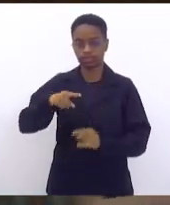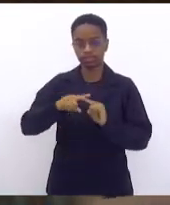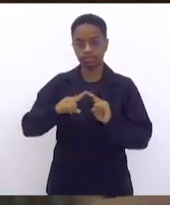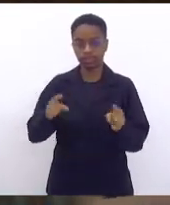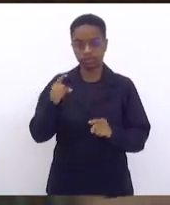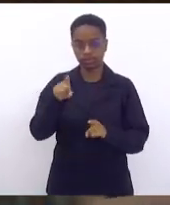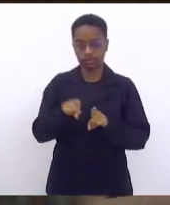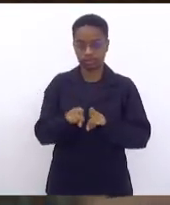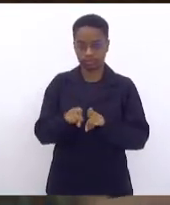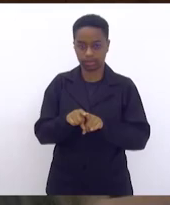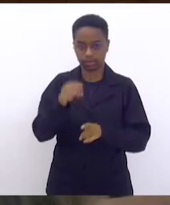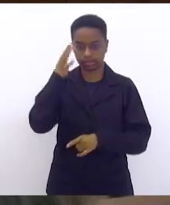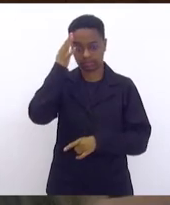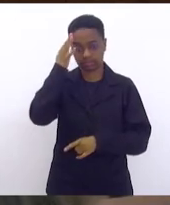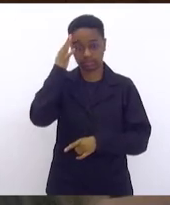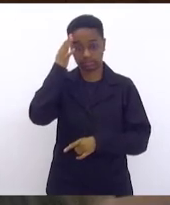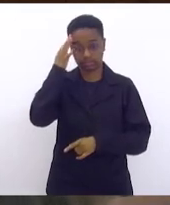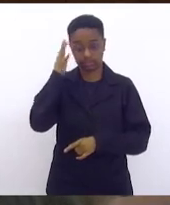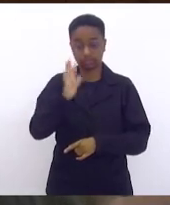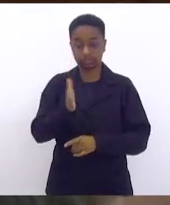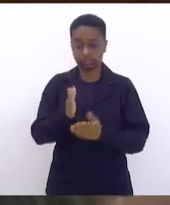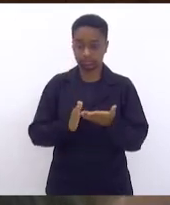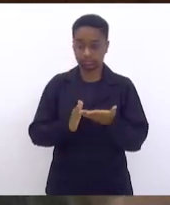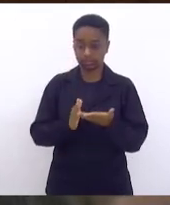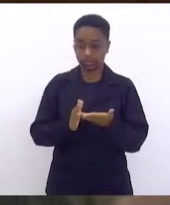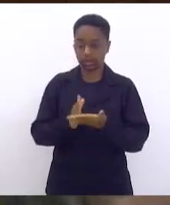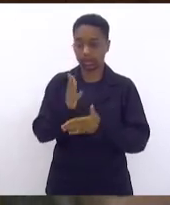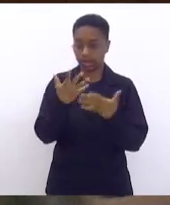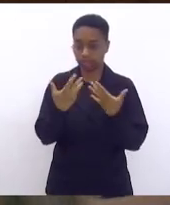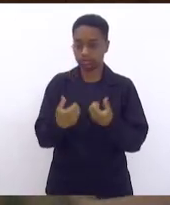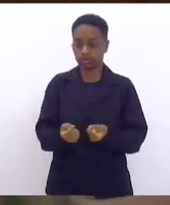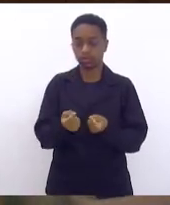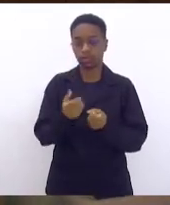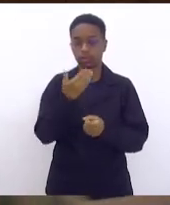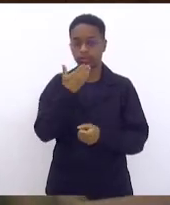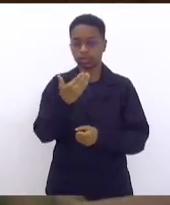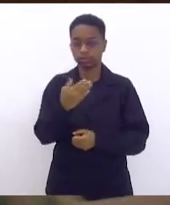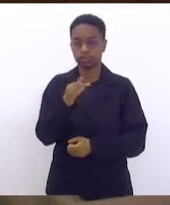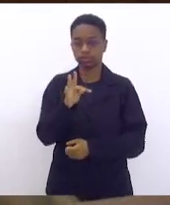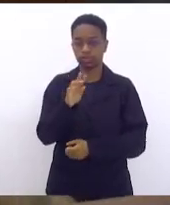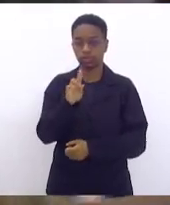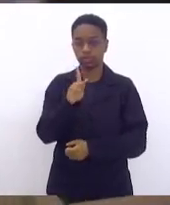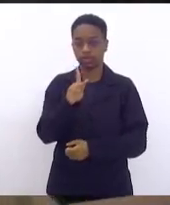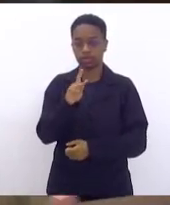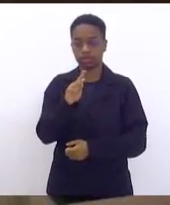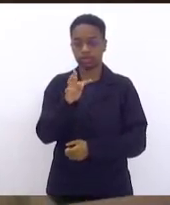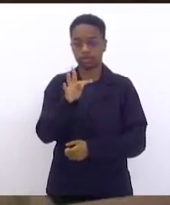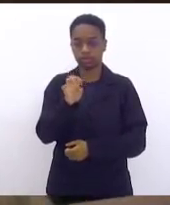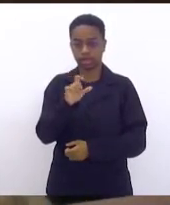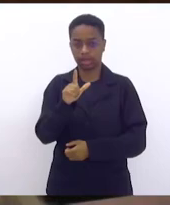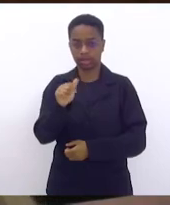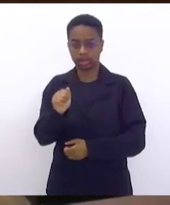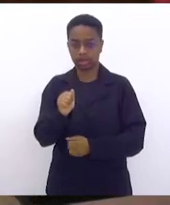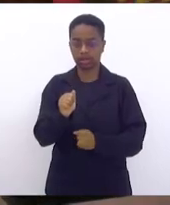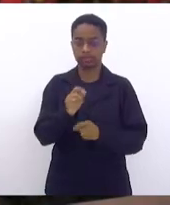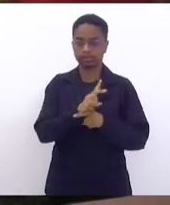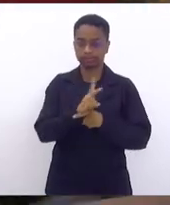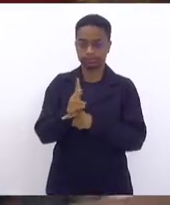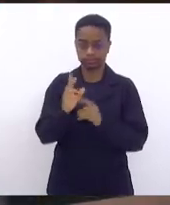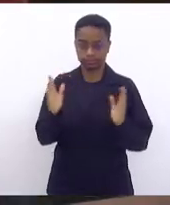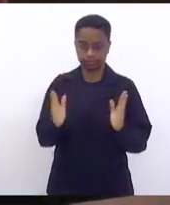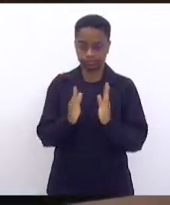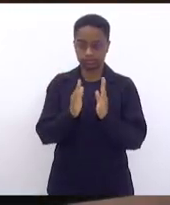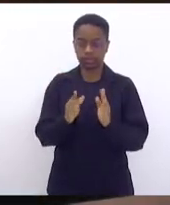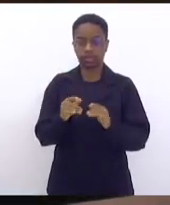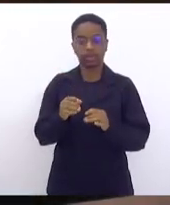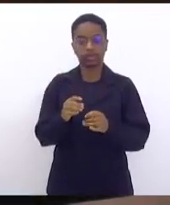também já foi deferida um pedido de tutela provisória que determina a Unimed, a primeira,